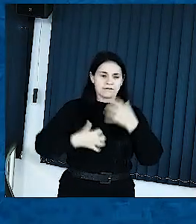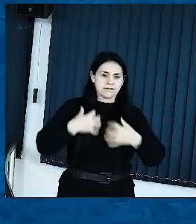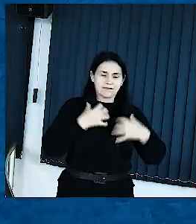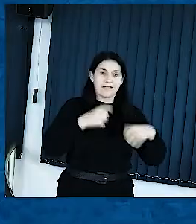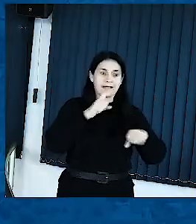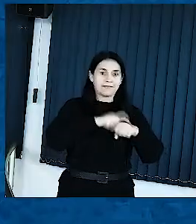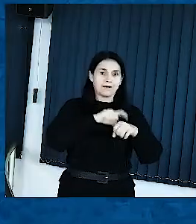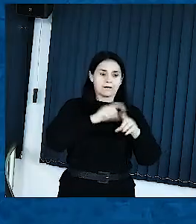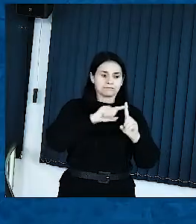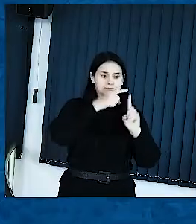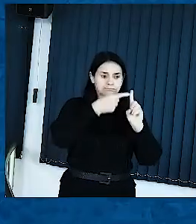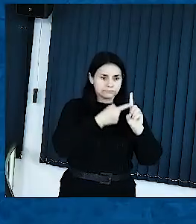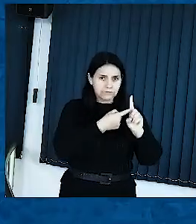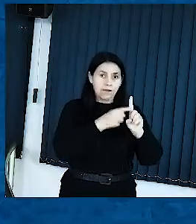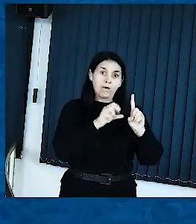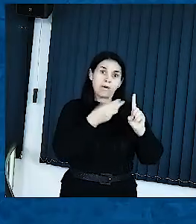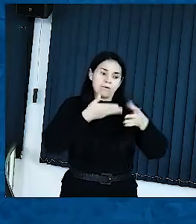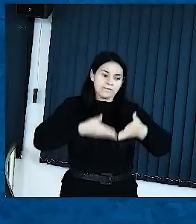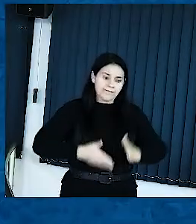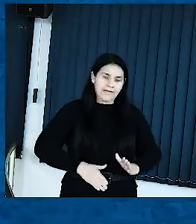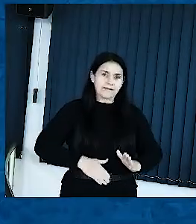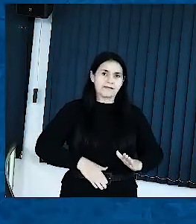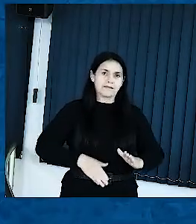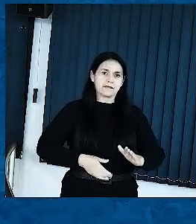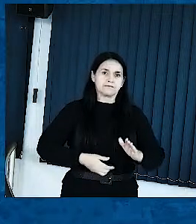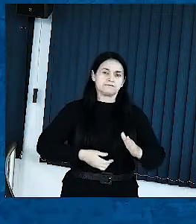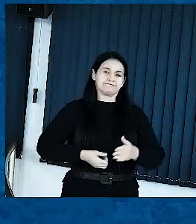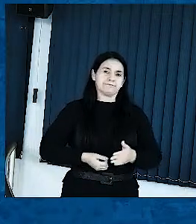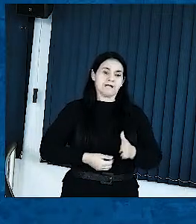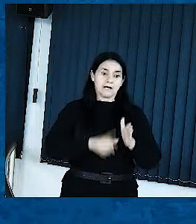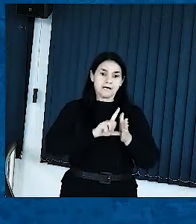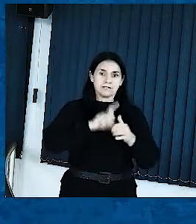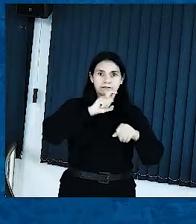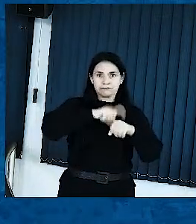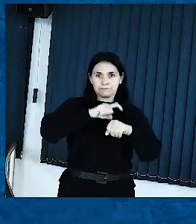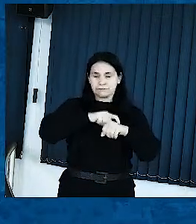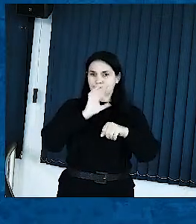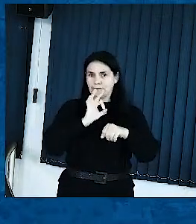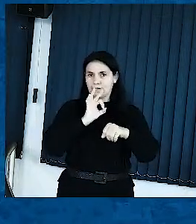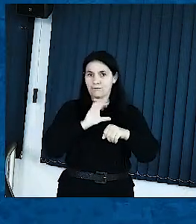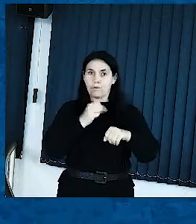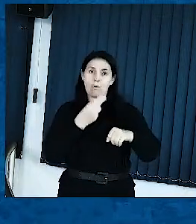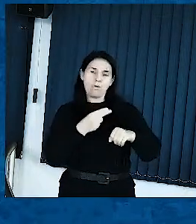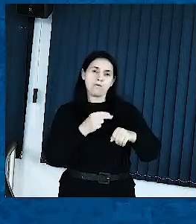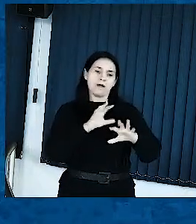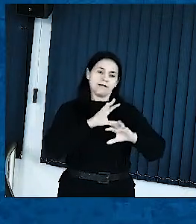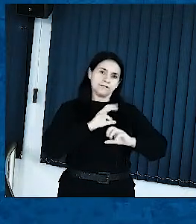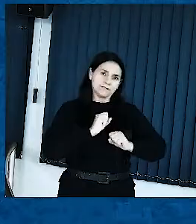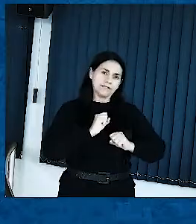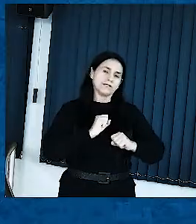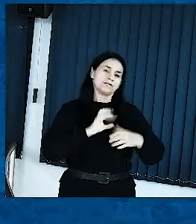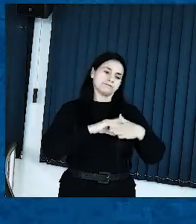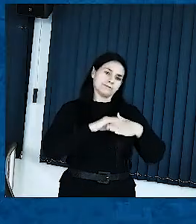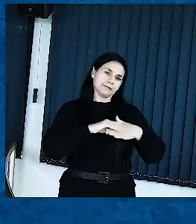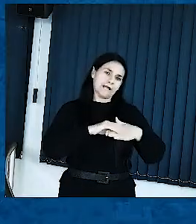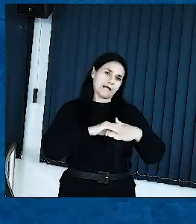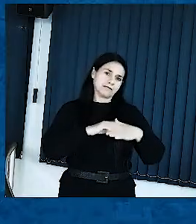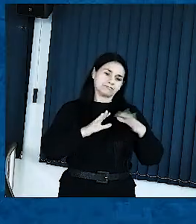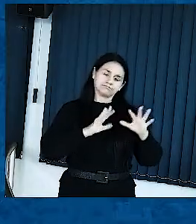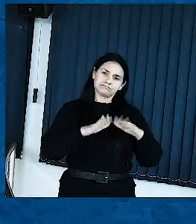gestação, o nascimento prematuro, doenças no período neonatal, a